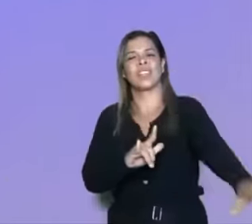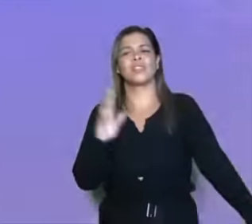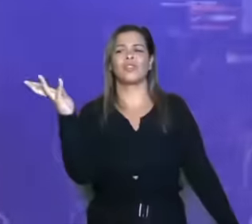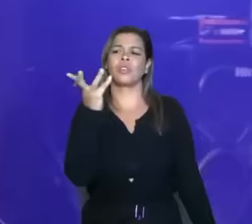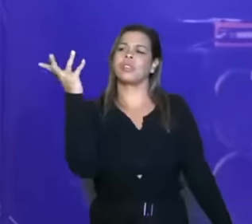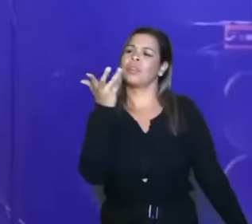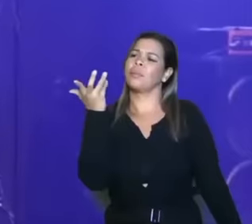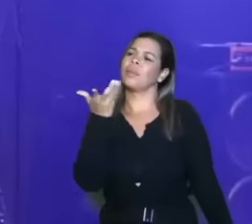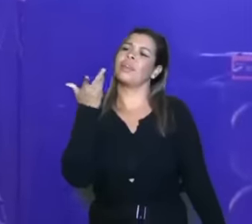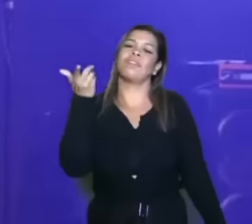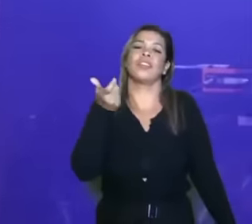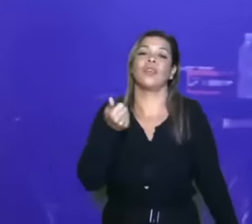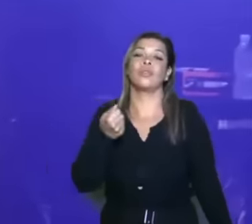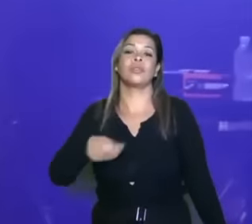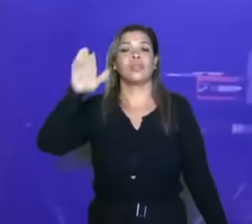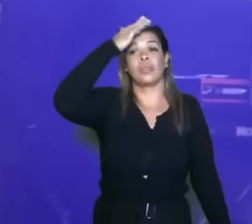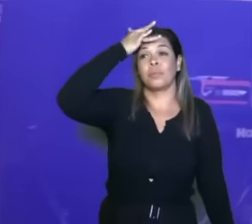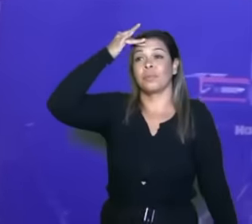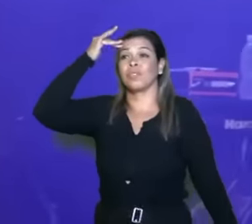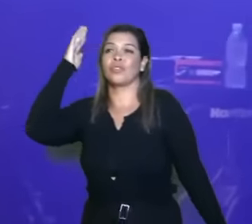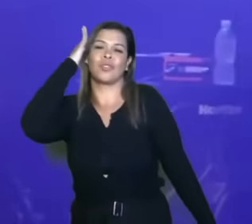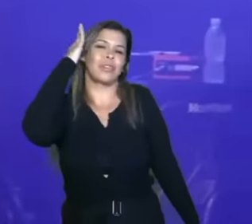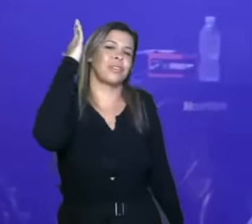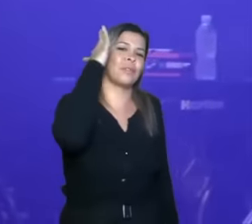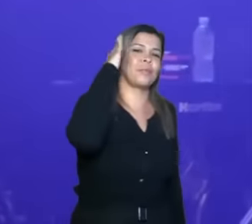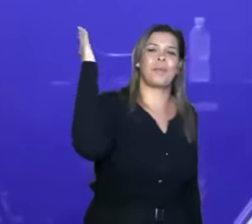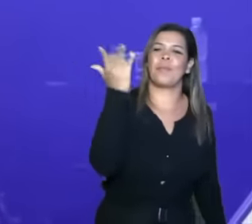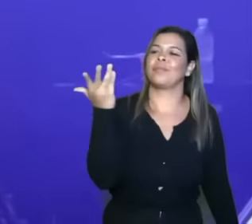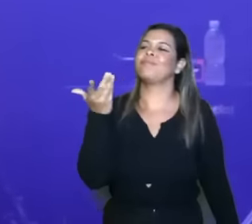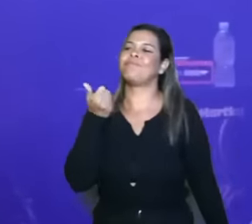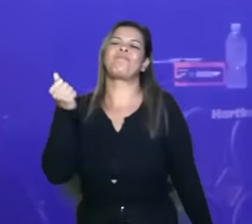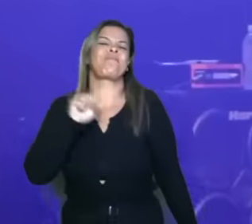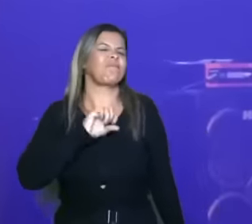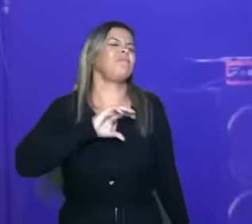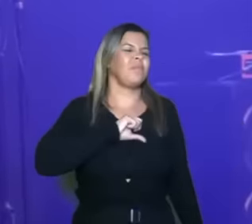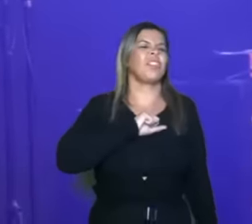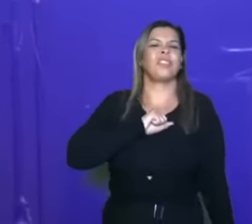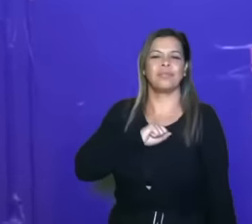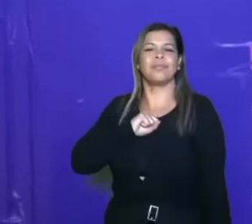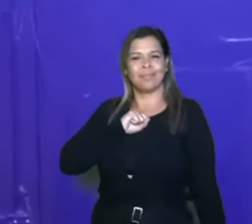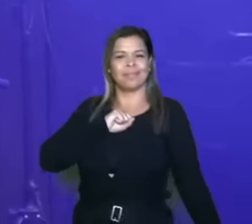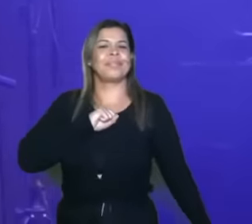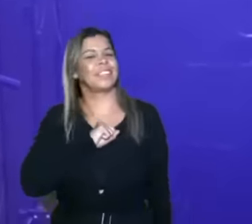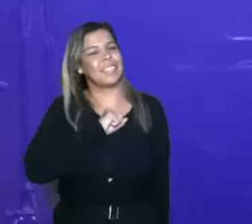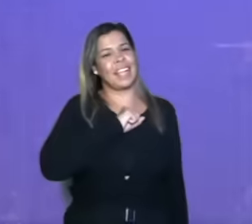amar. Só será maravilhosa pra quem sabe amar. Amar,